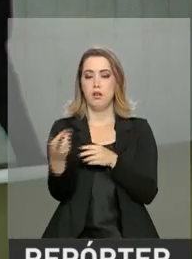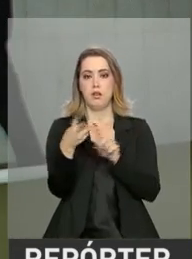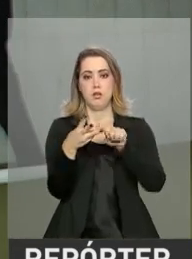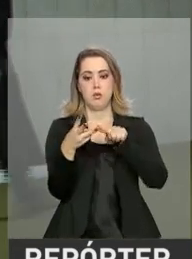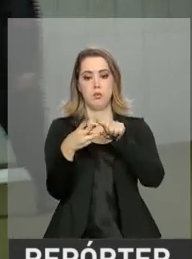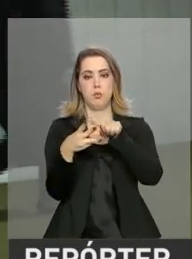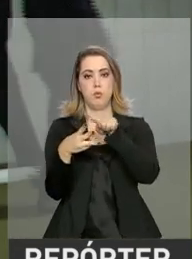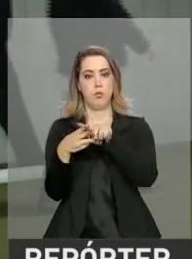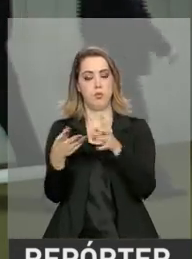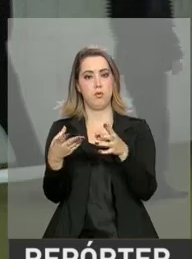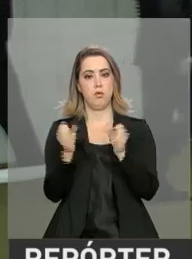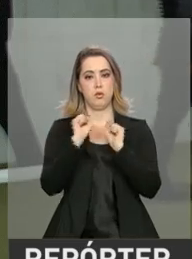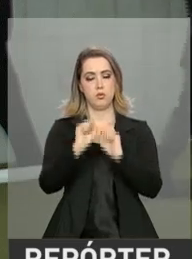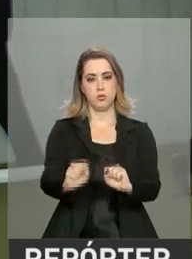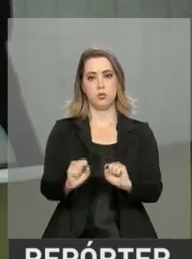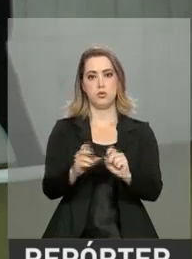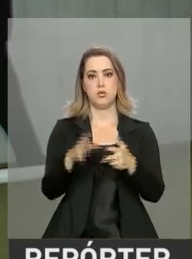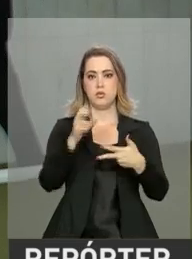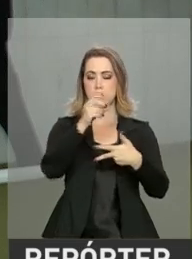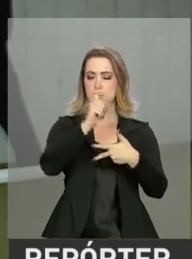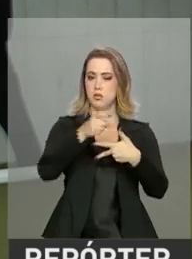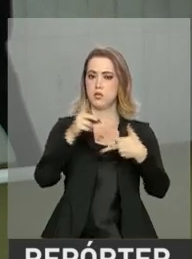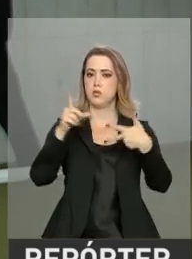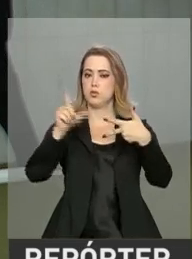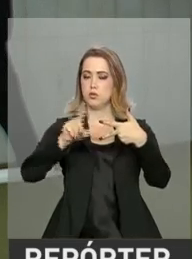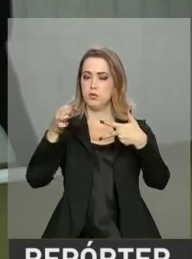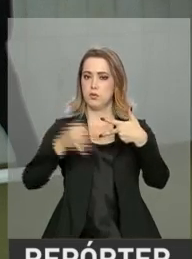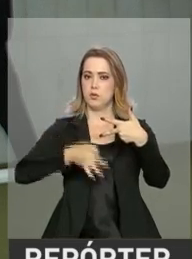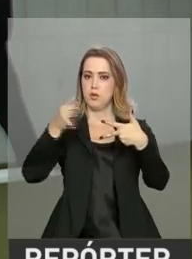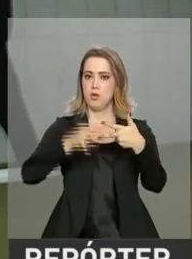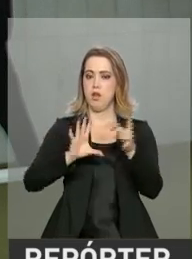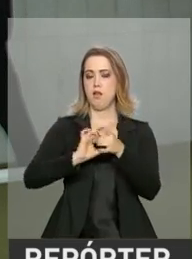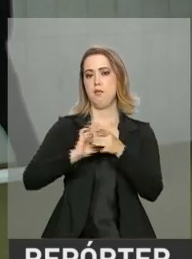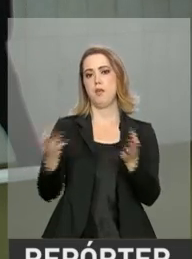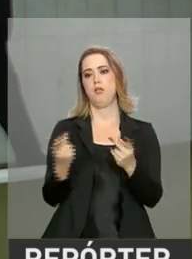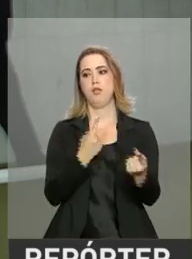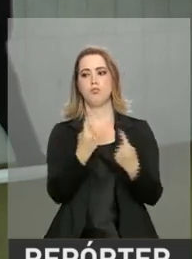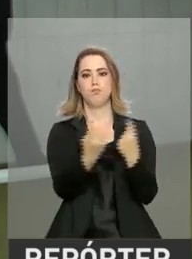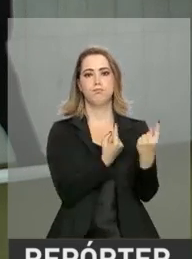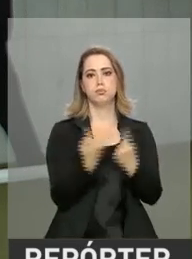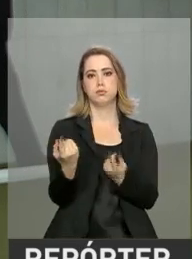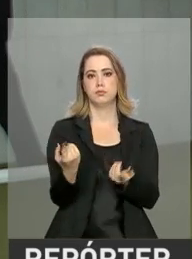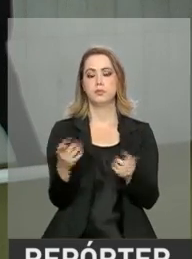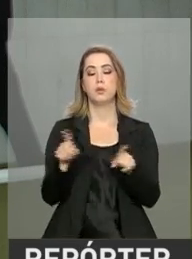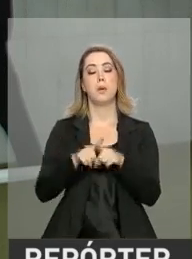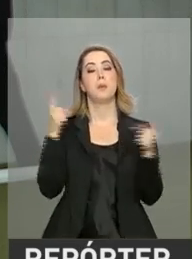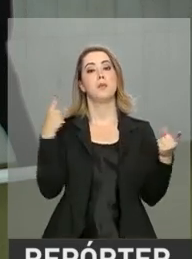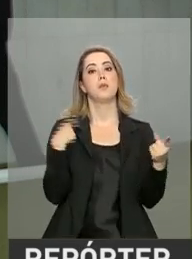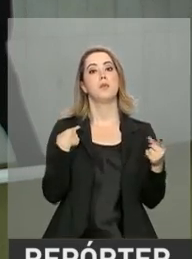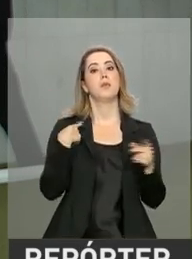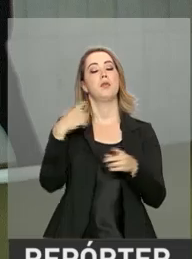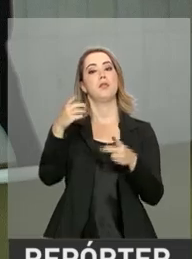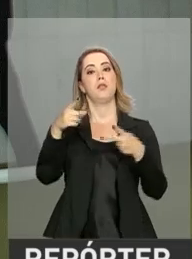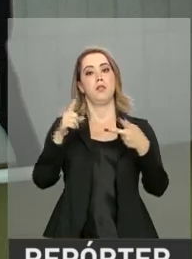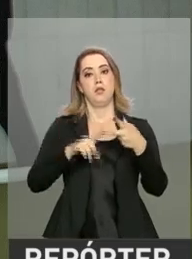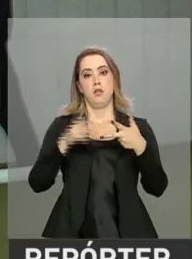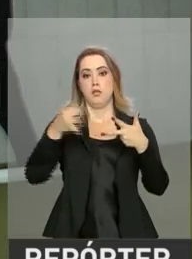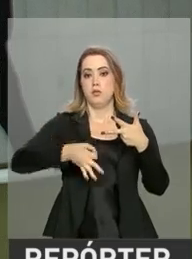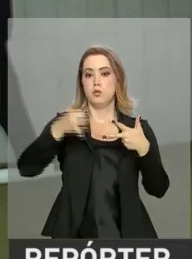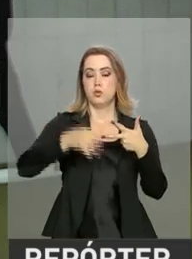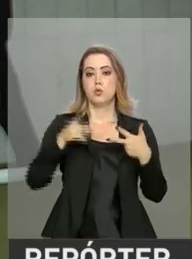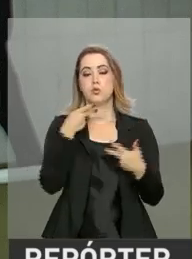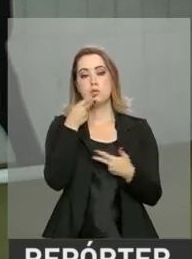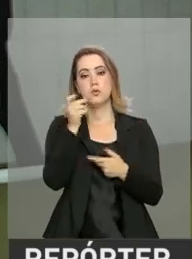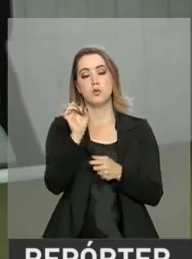ministro Luiz Roberto Barroso disse que o Supremo Tribunal Federal só pode intervir no legislativo em casos de flagrante